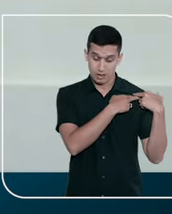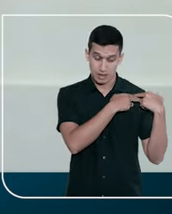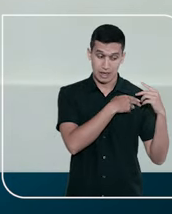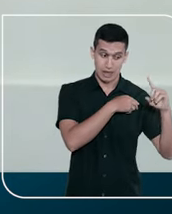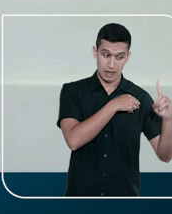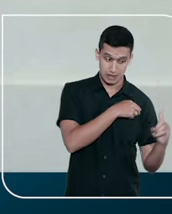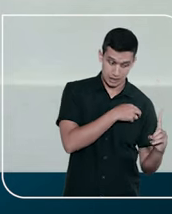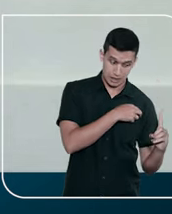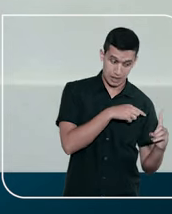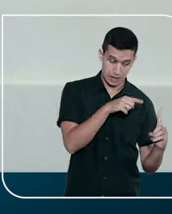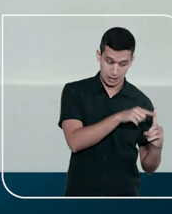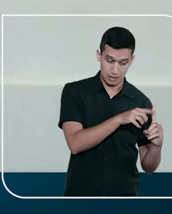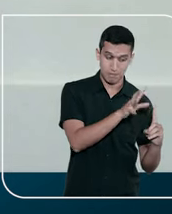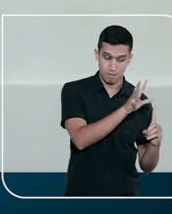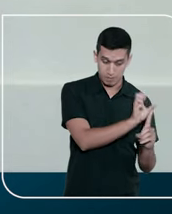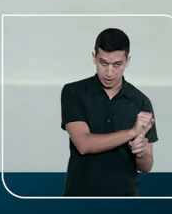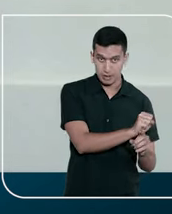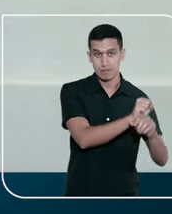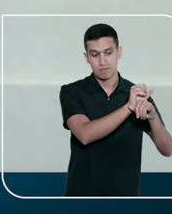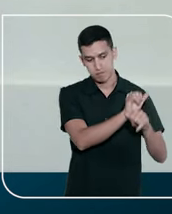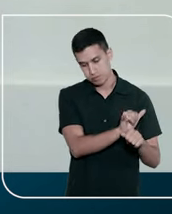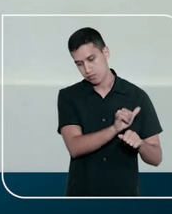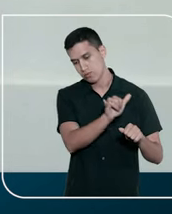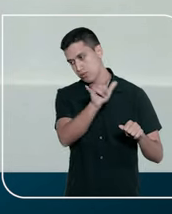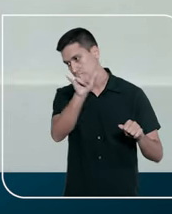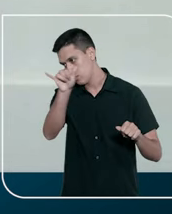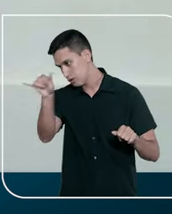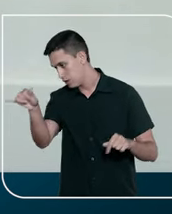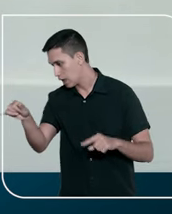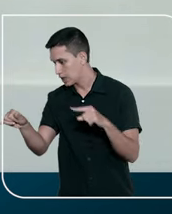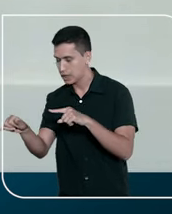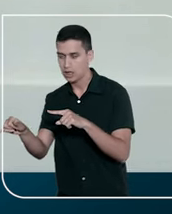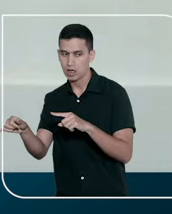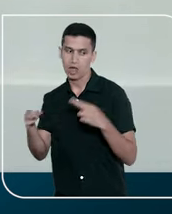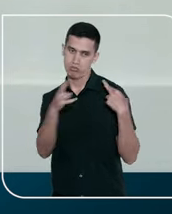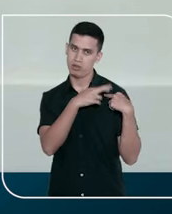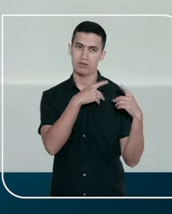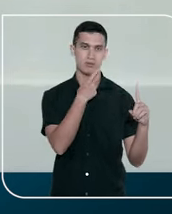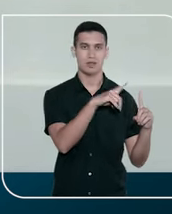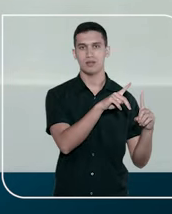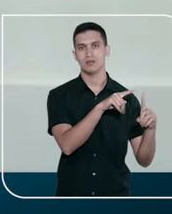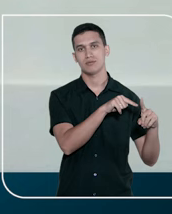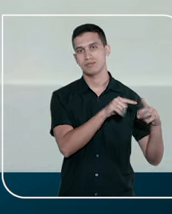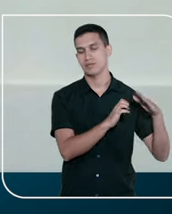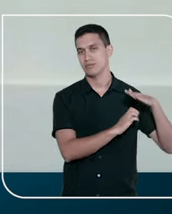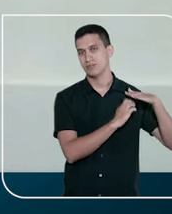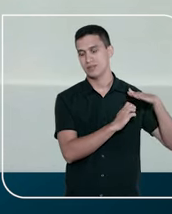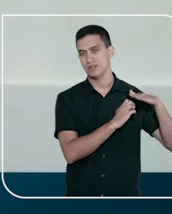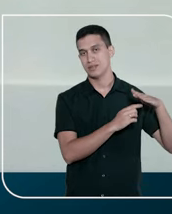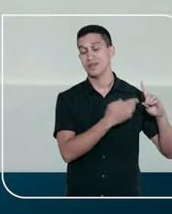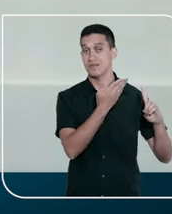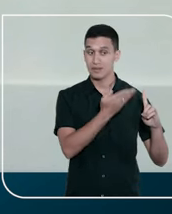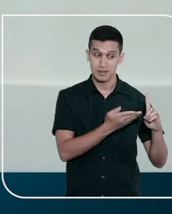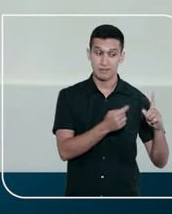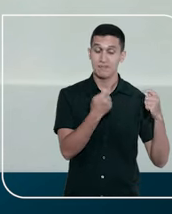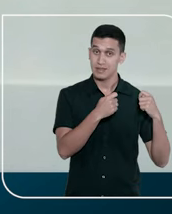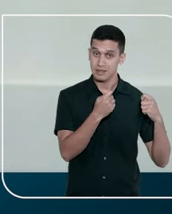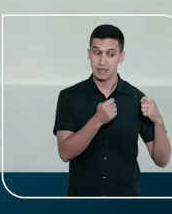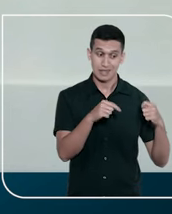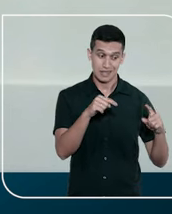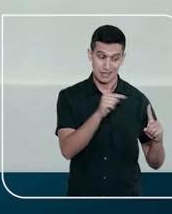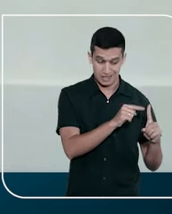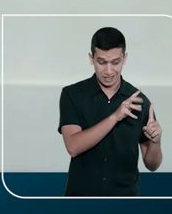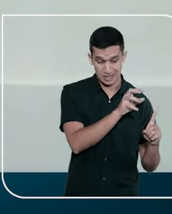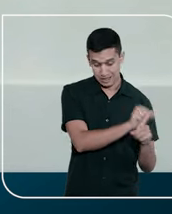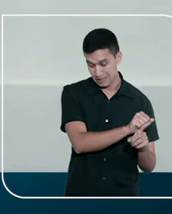Então, fica como responsabilidade da companhia aérea fazer com que aquele passageiro chegue